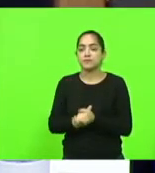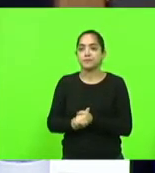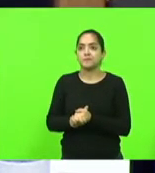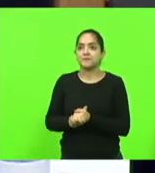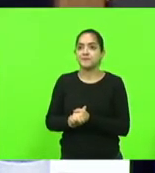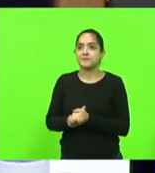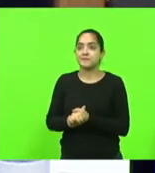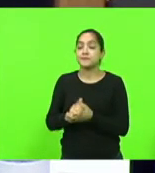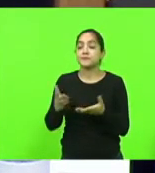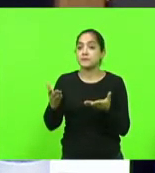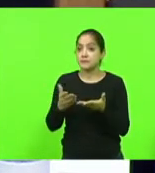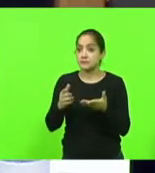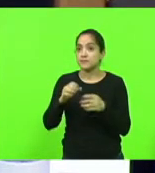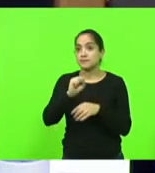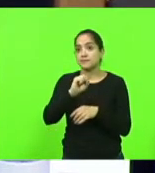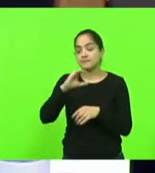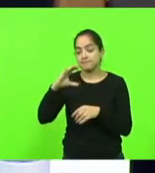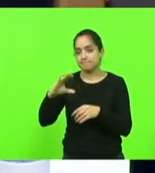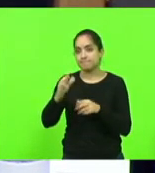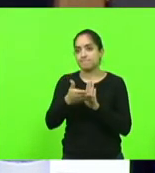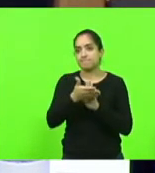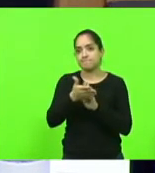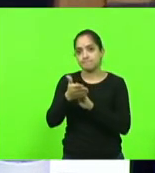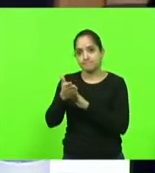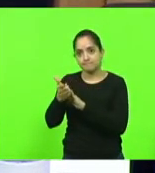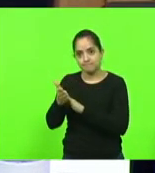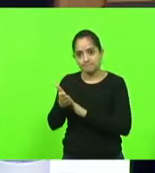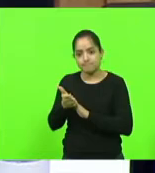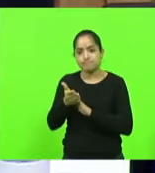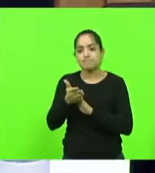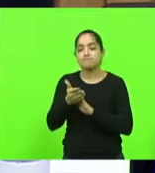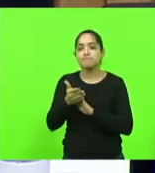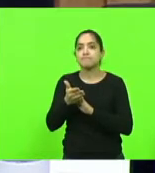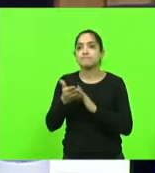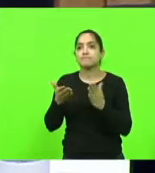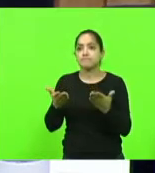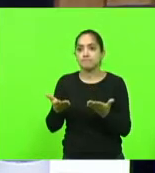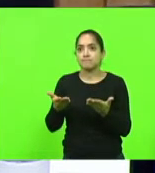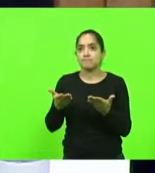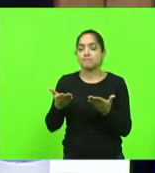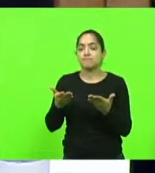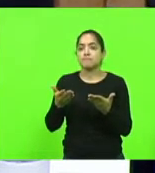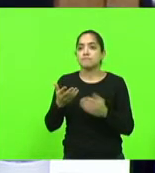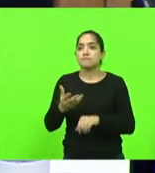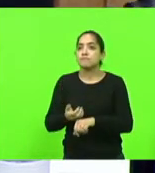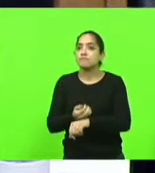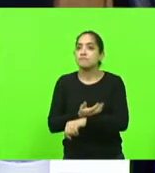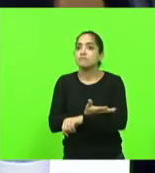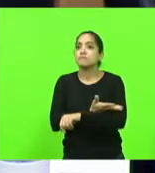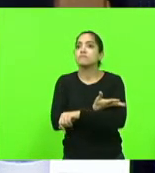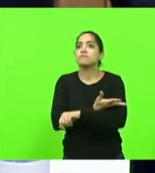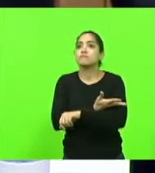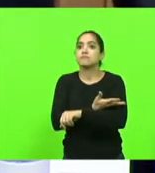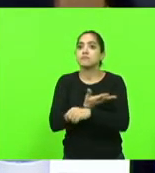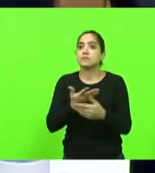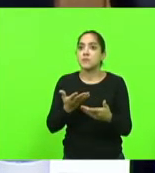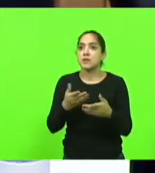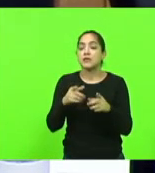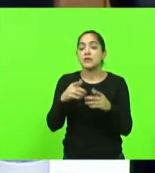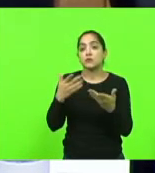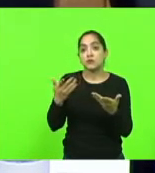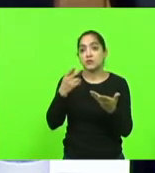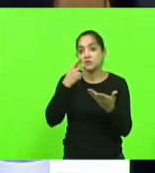para Santa Catarina. Então, parabéns de todo o meu coração. Eu me emocionei muito, porque quando a gente fala assim da